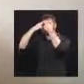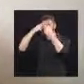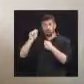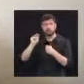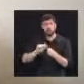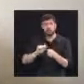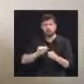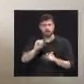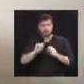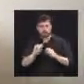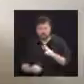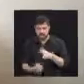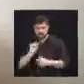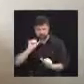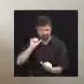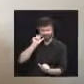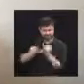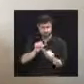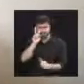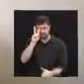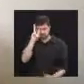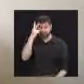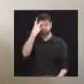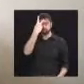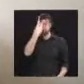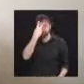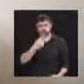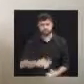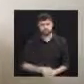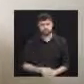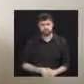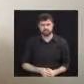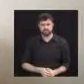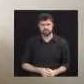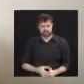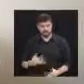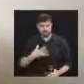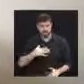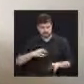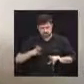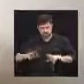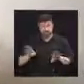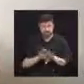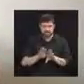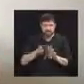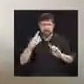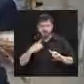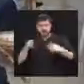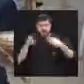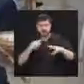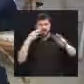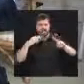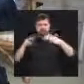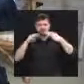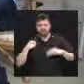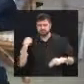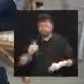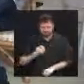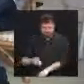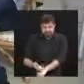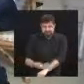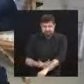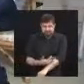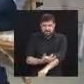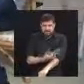com que ocorra a mudança. Então, é uma outra maneira, assim como a música, você abrir a parte emocional